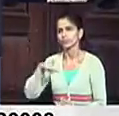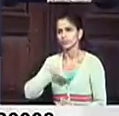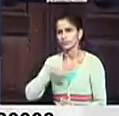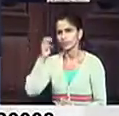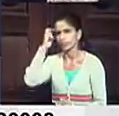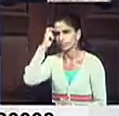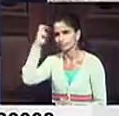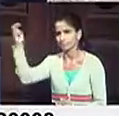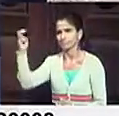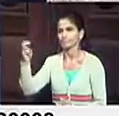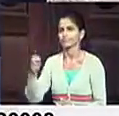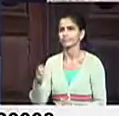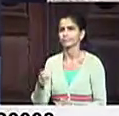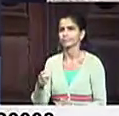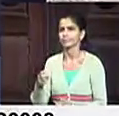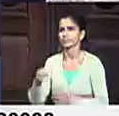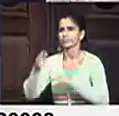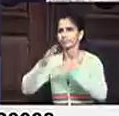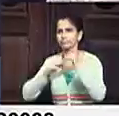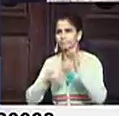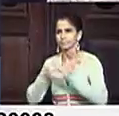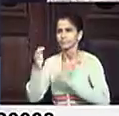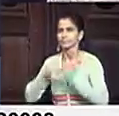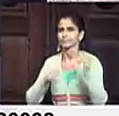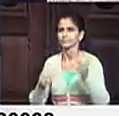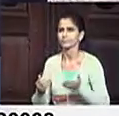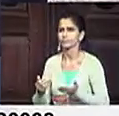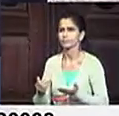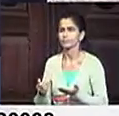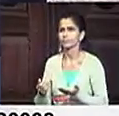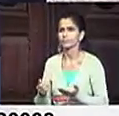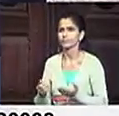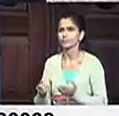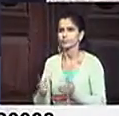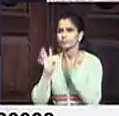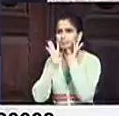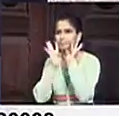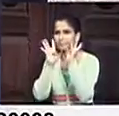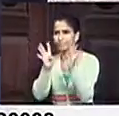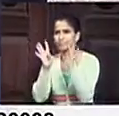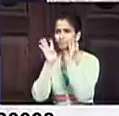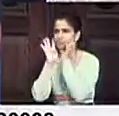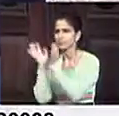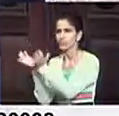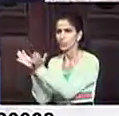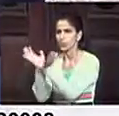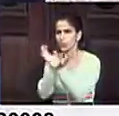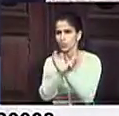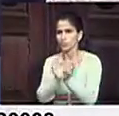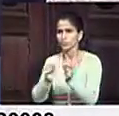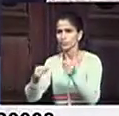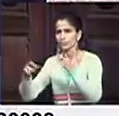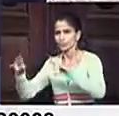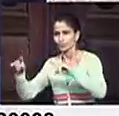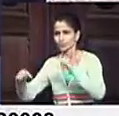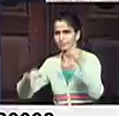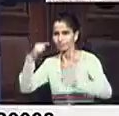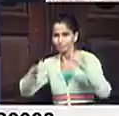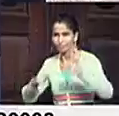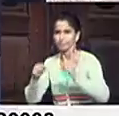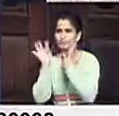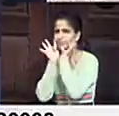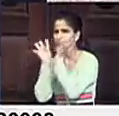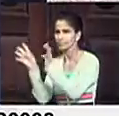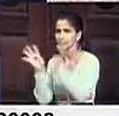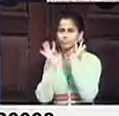sabedoria, toda a sua habilidade de ouvir as partes opostas para que